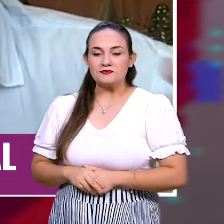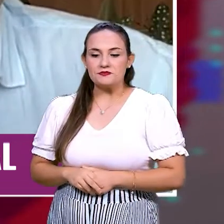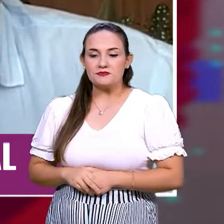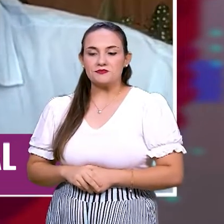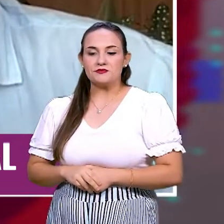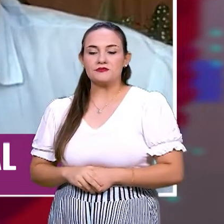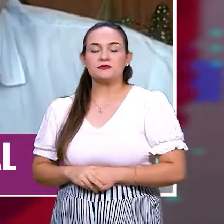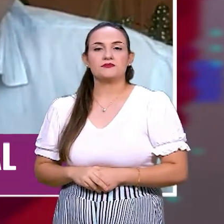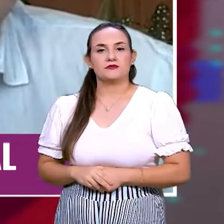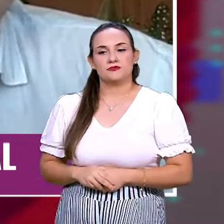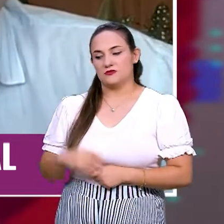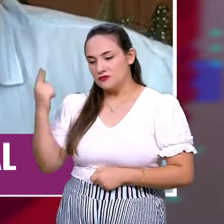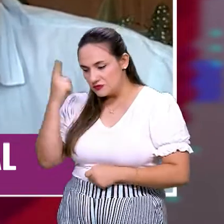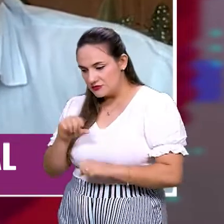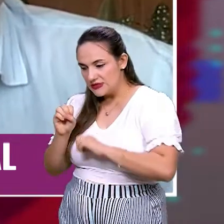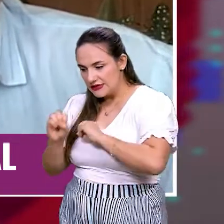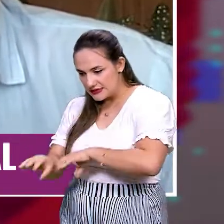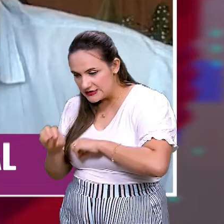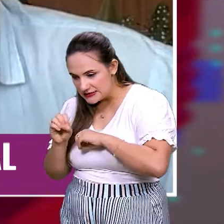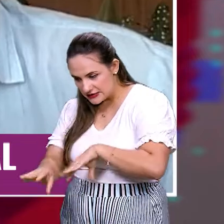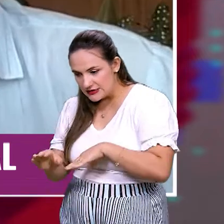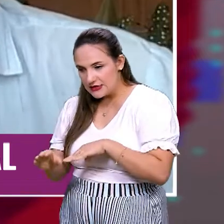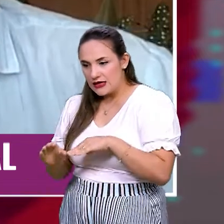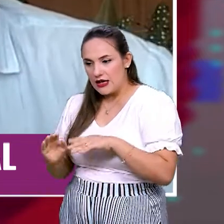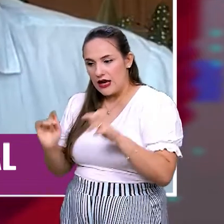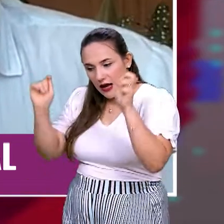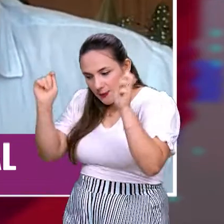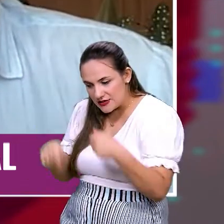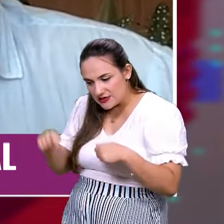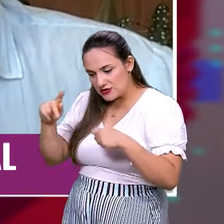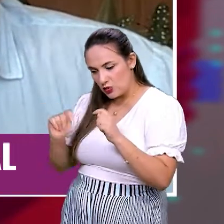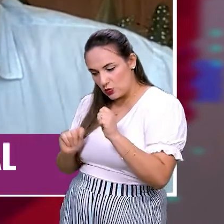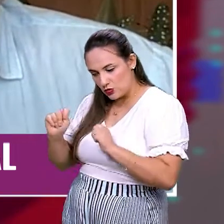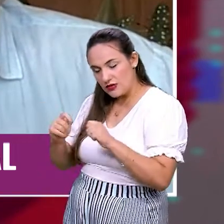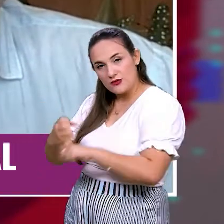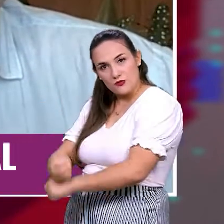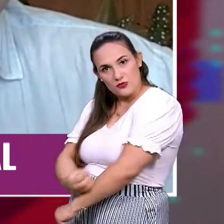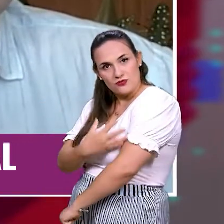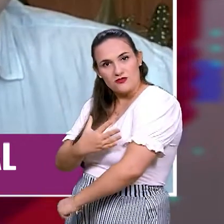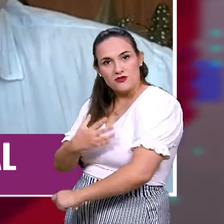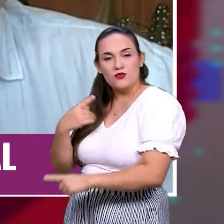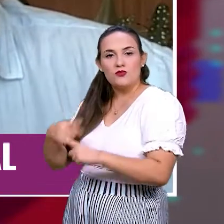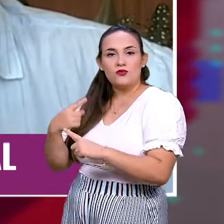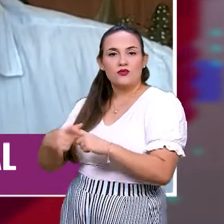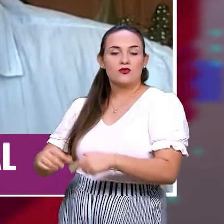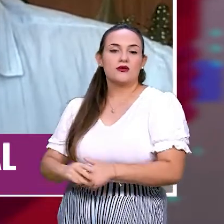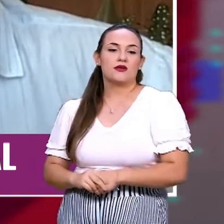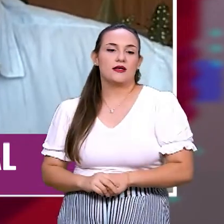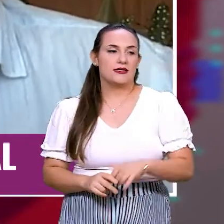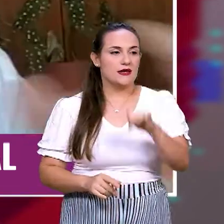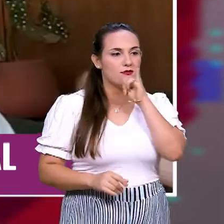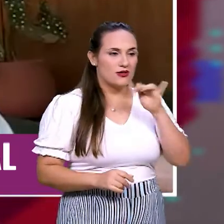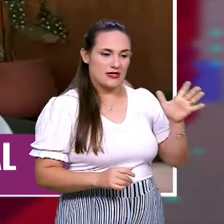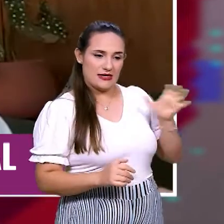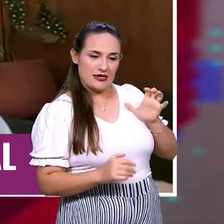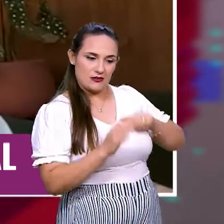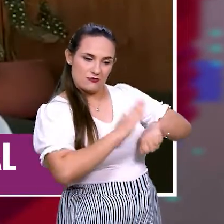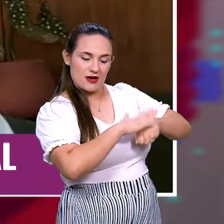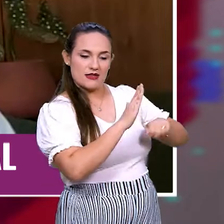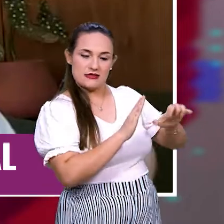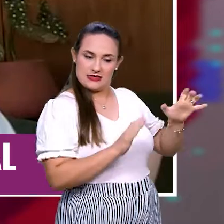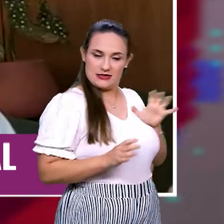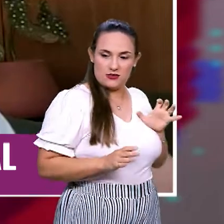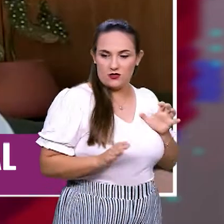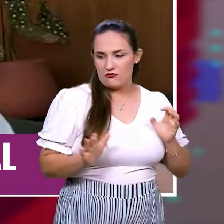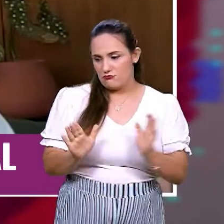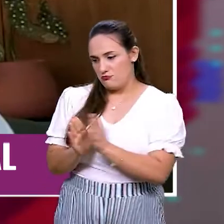habilidades cognitivas, socioemocionais, faz com que a gente saia daquele ciclo do rico cada vez fica mais rico e o pobre